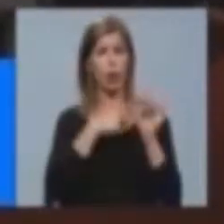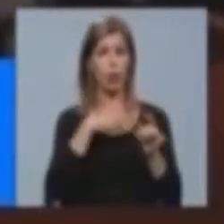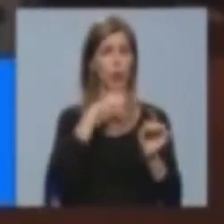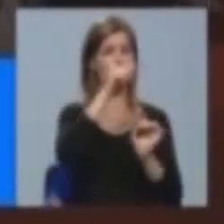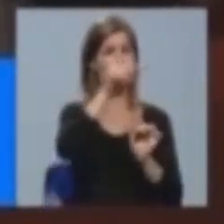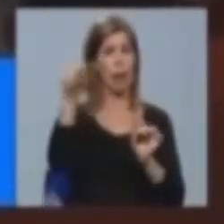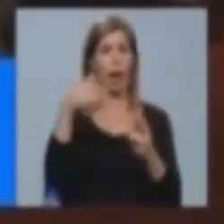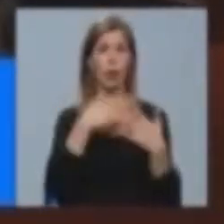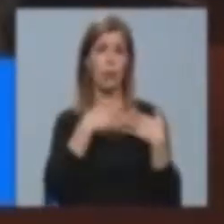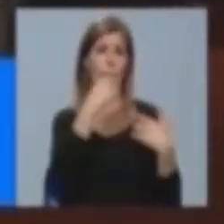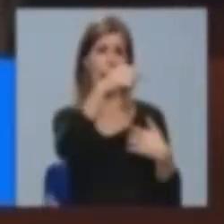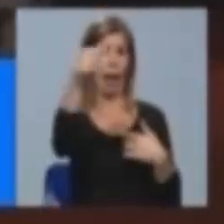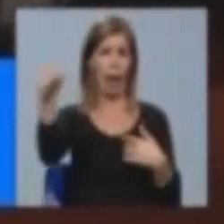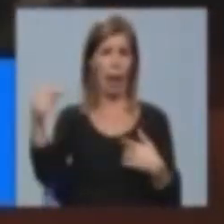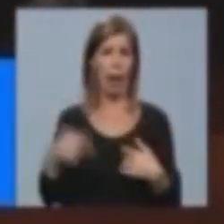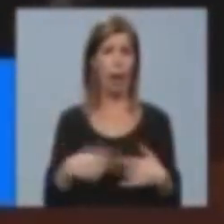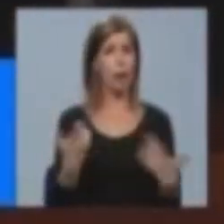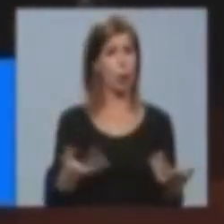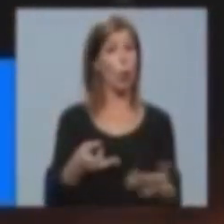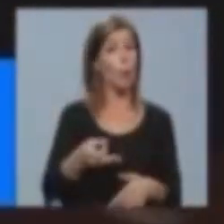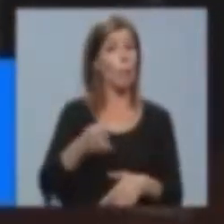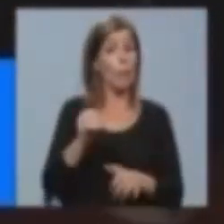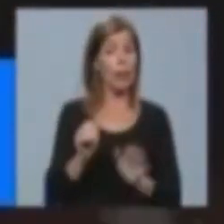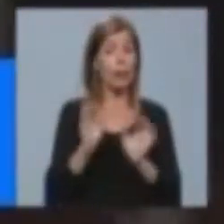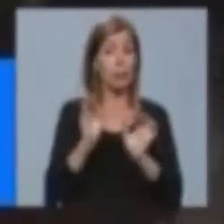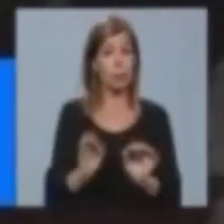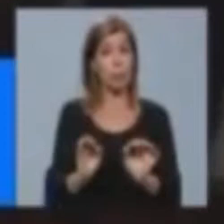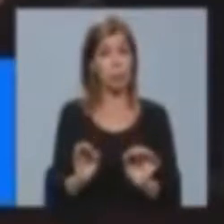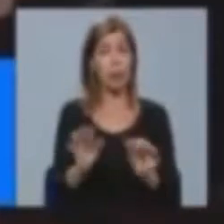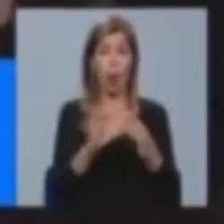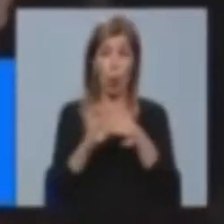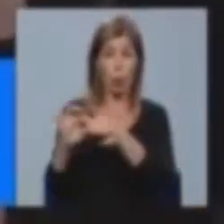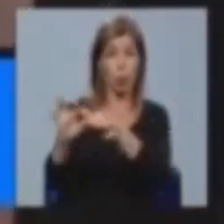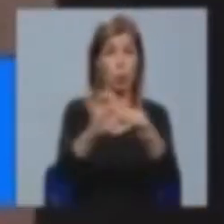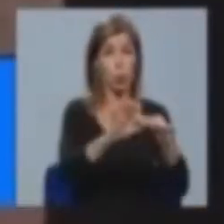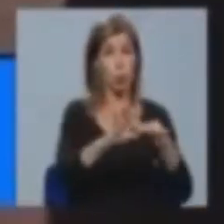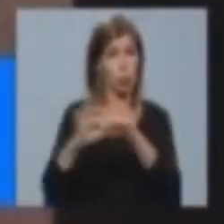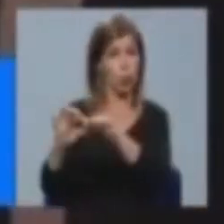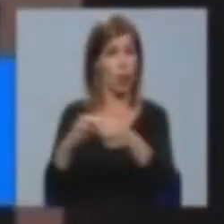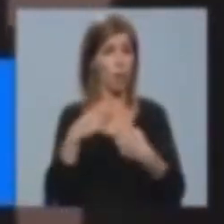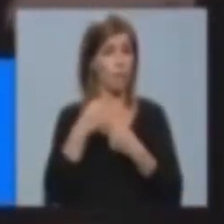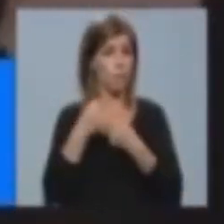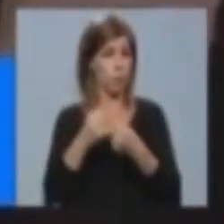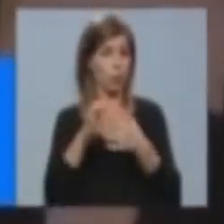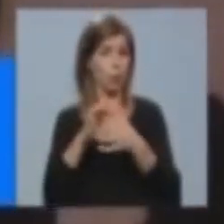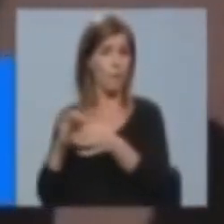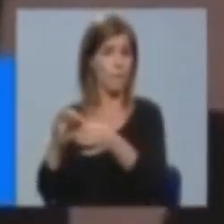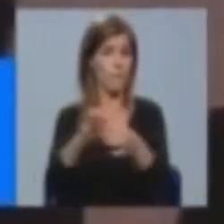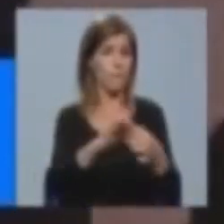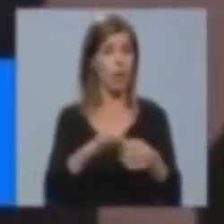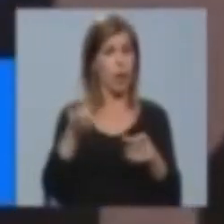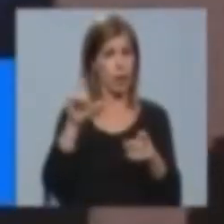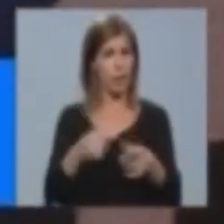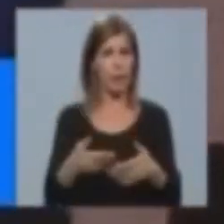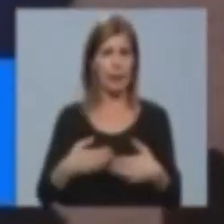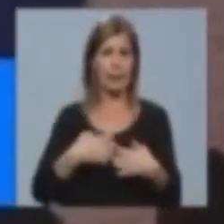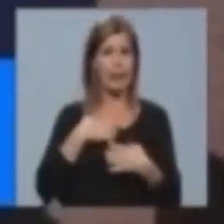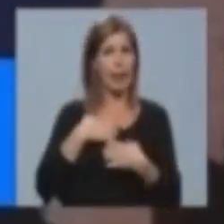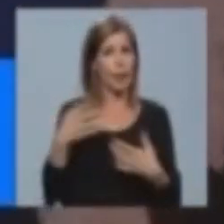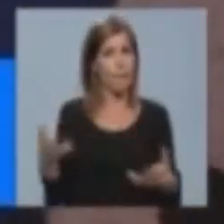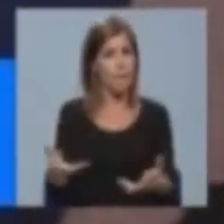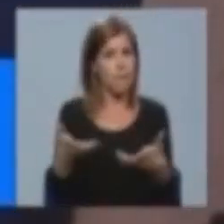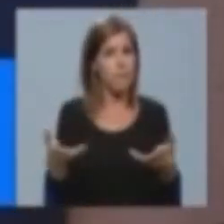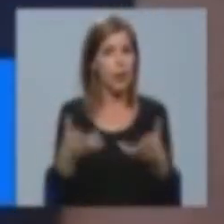responsabilidades. O Partido Socialista está unido, está coeso, está entusiasmado